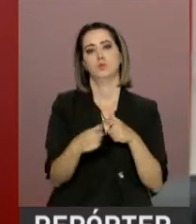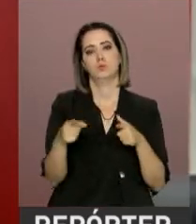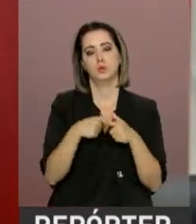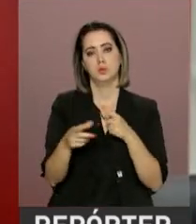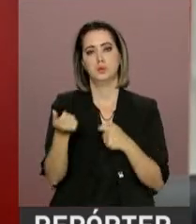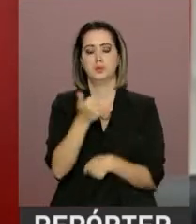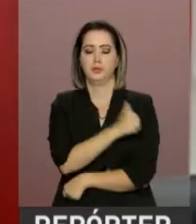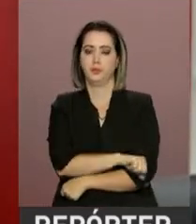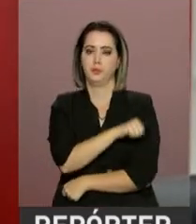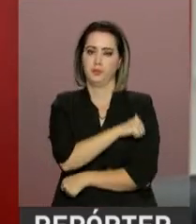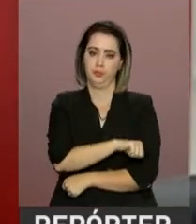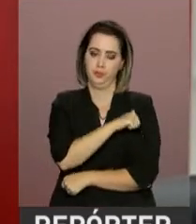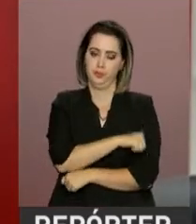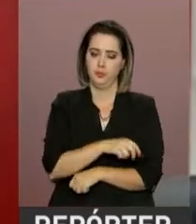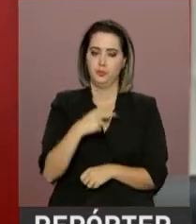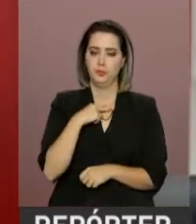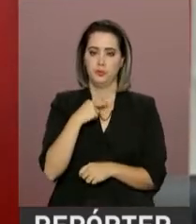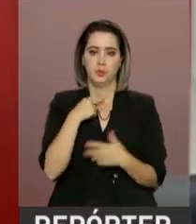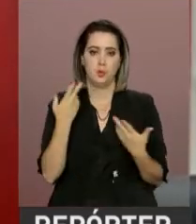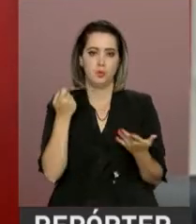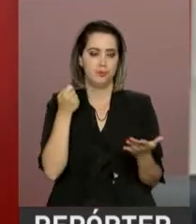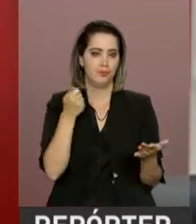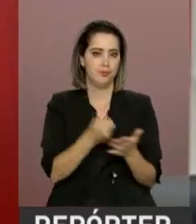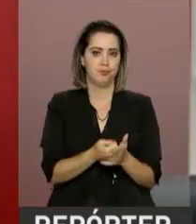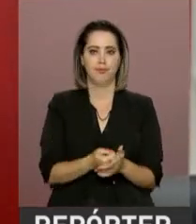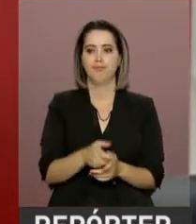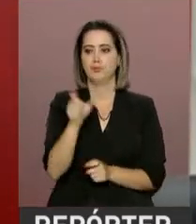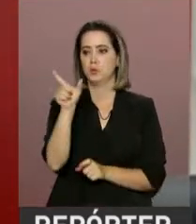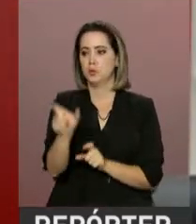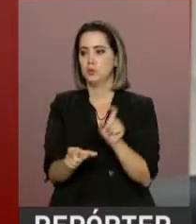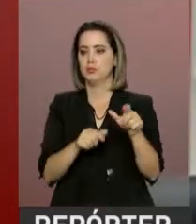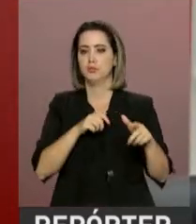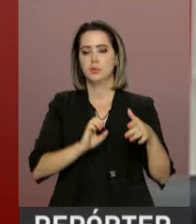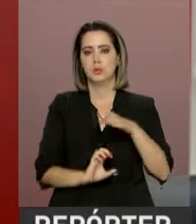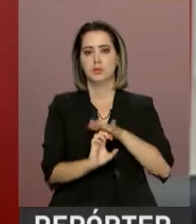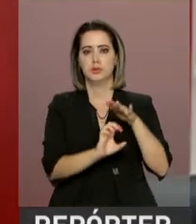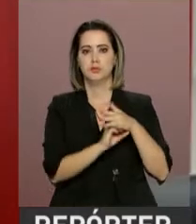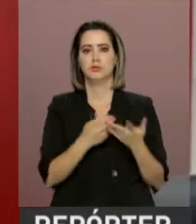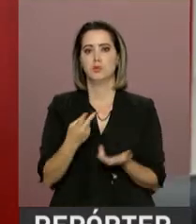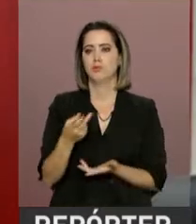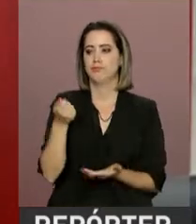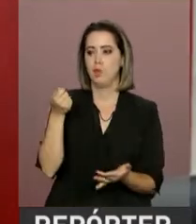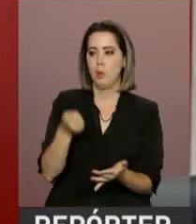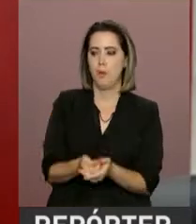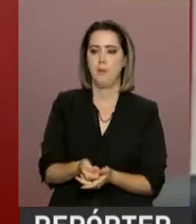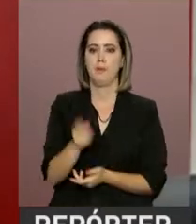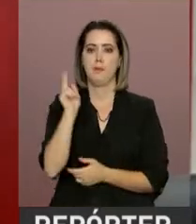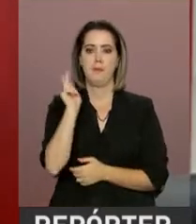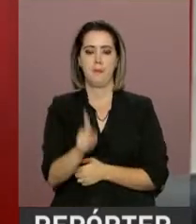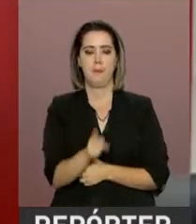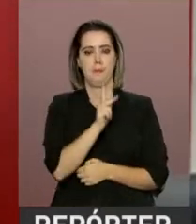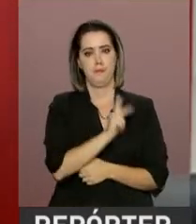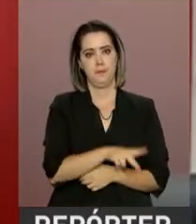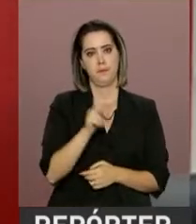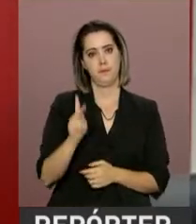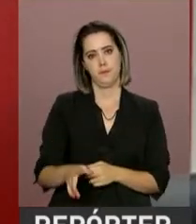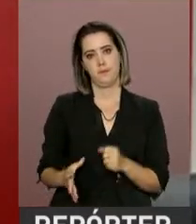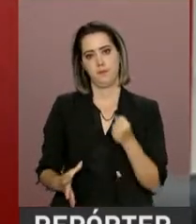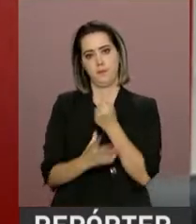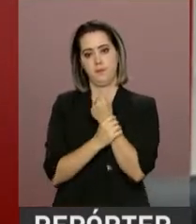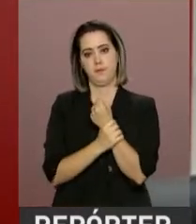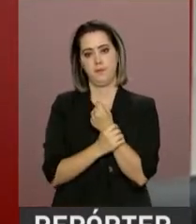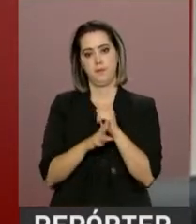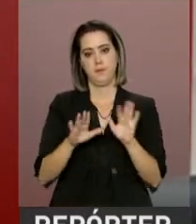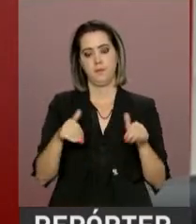Janeiro chegou, que não consegue mais pagar fornecedores, que não paga professores, que está gerando uma crise na segurança,